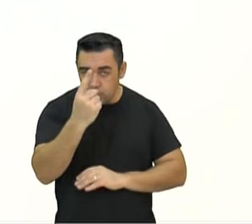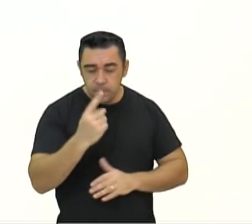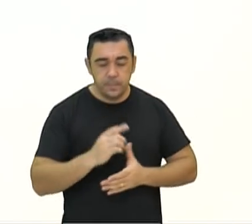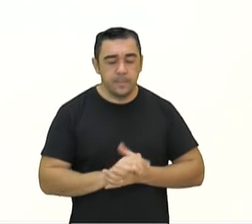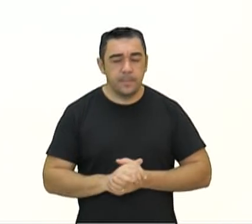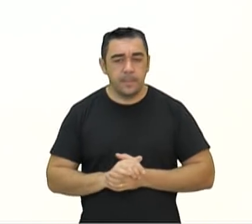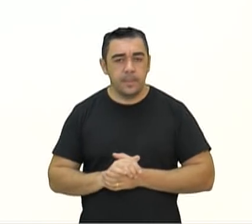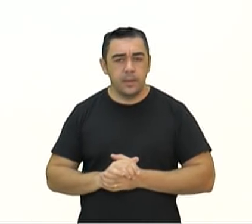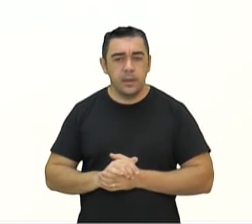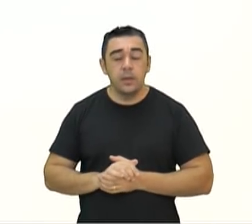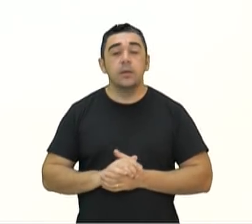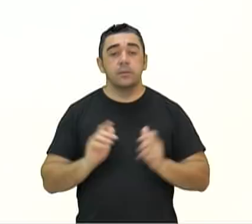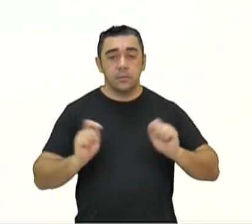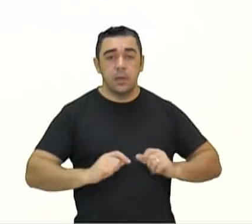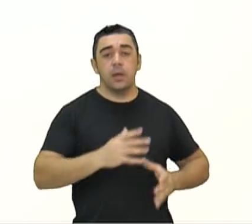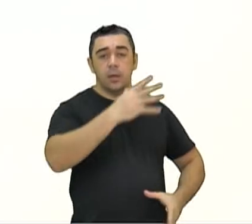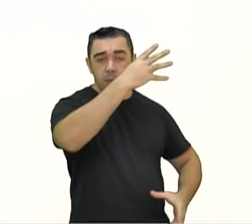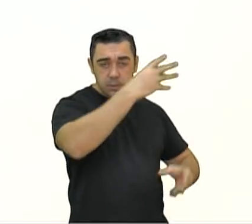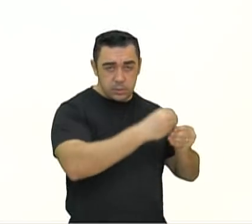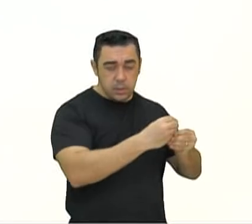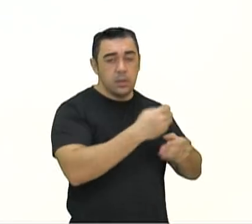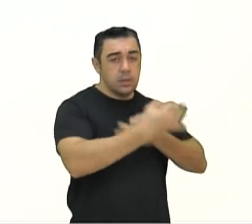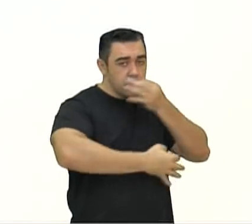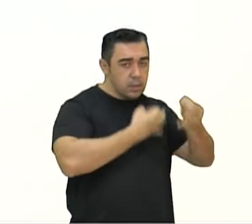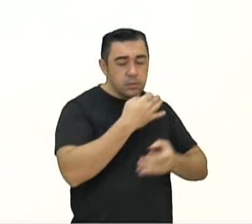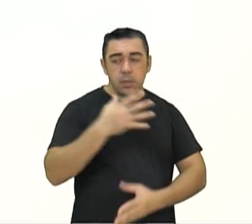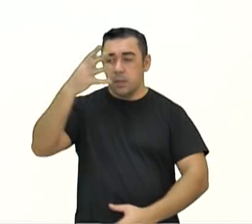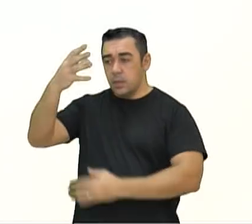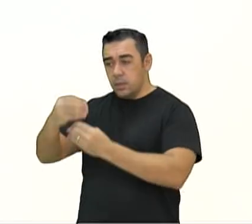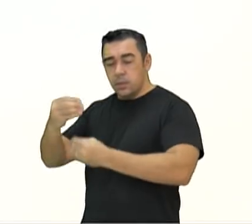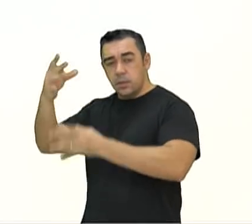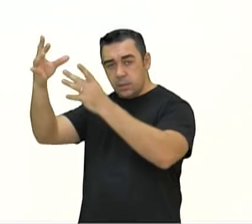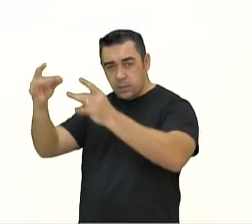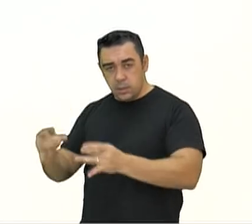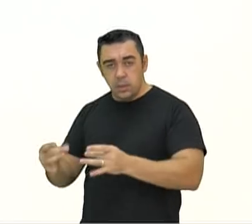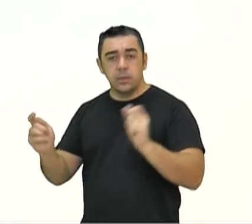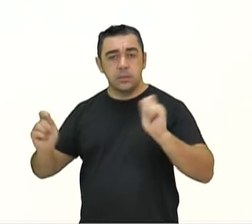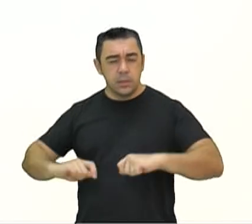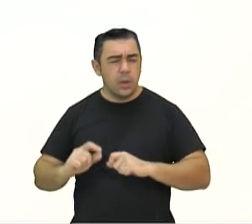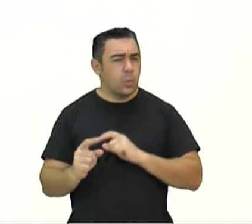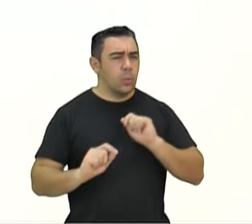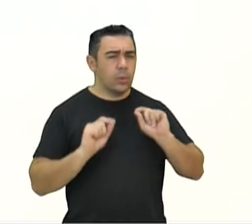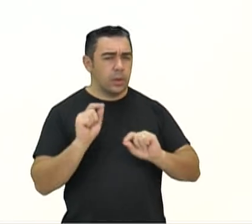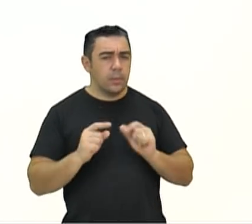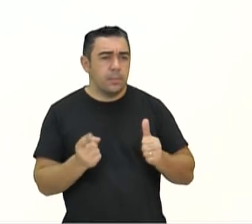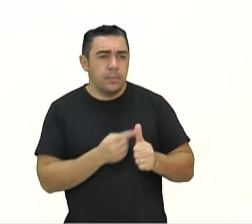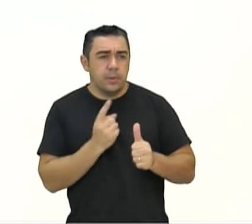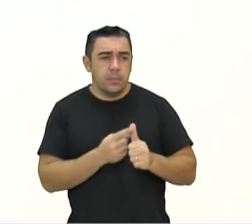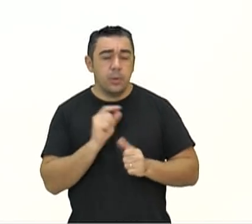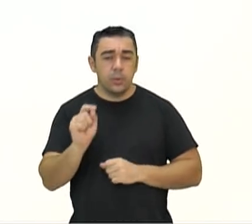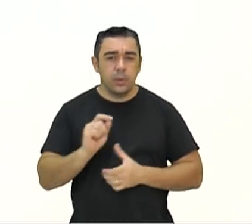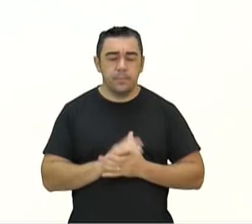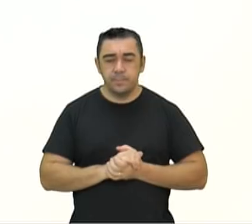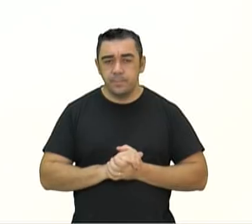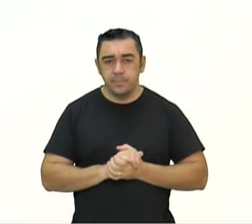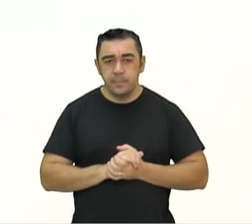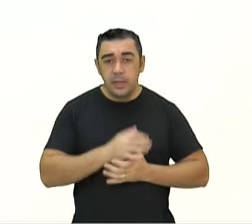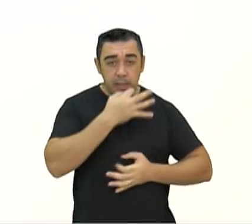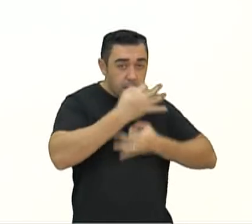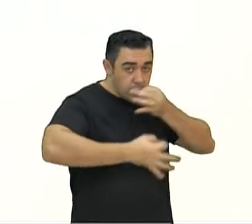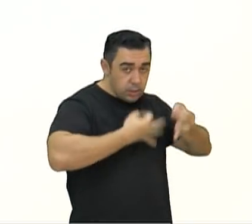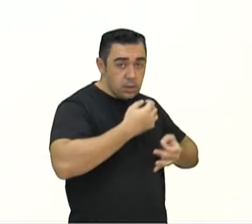resenha pode ser crítica ou descritiva. Isso permite afirmar que, primeira possibilidade, na resenha crítica, o autor pode